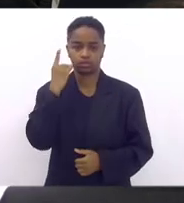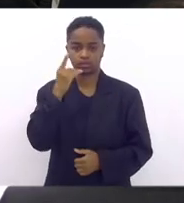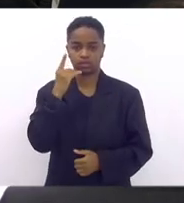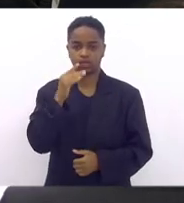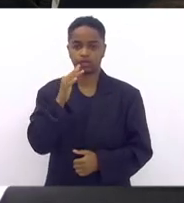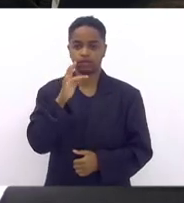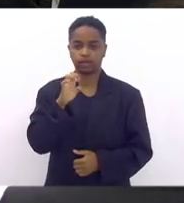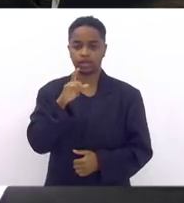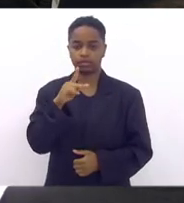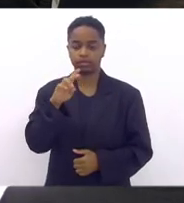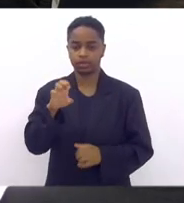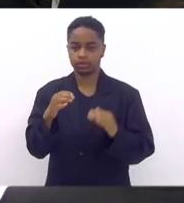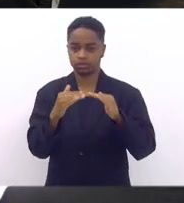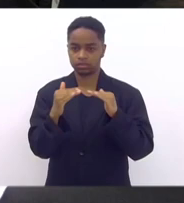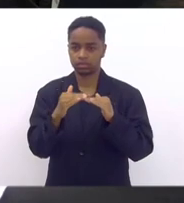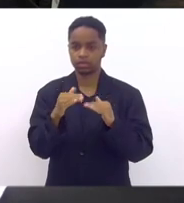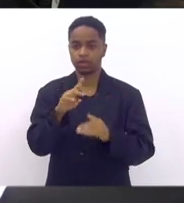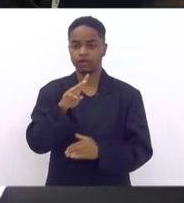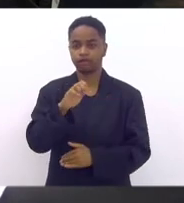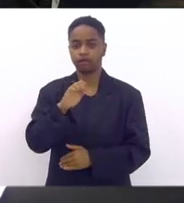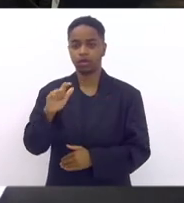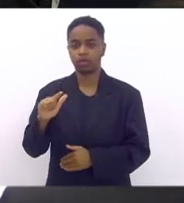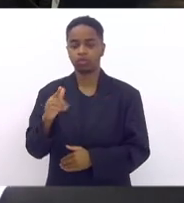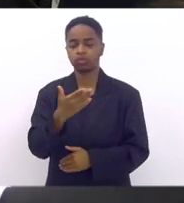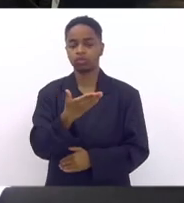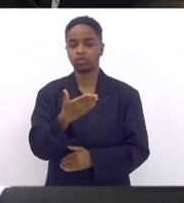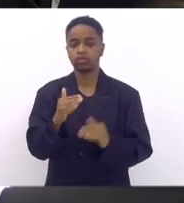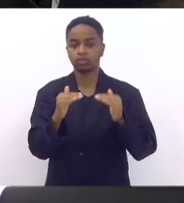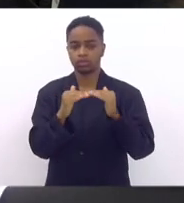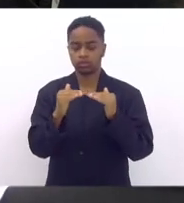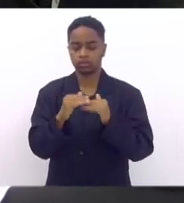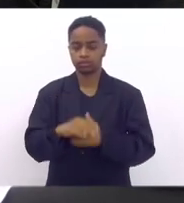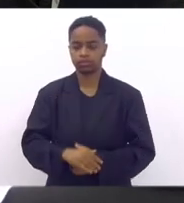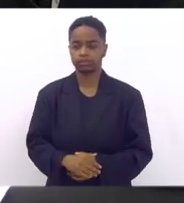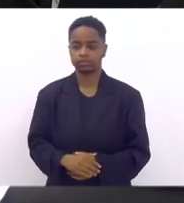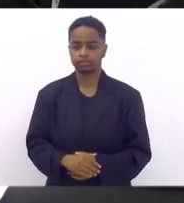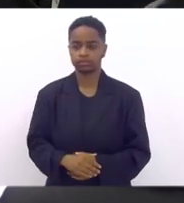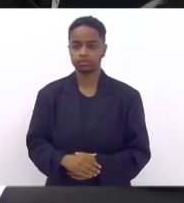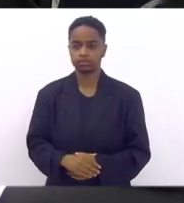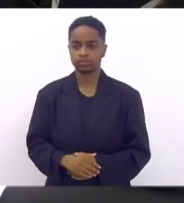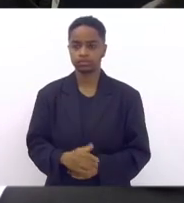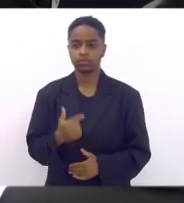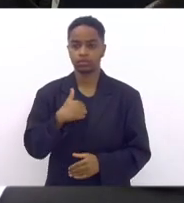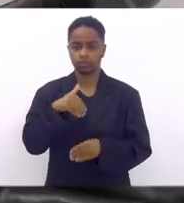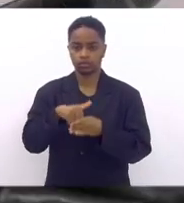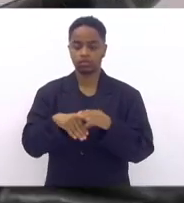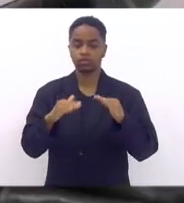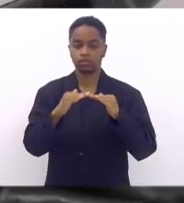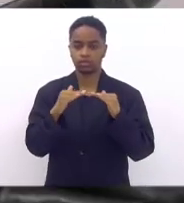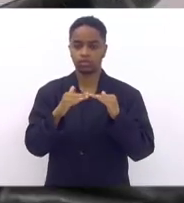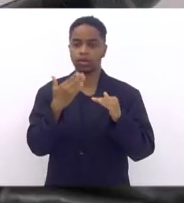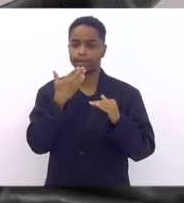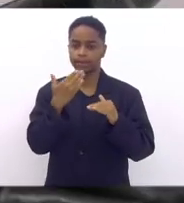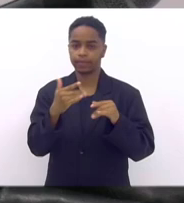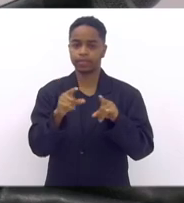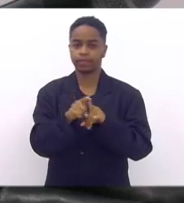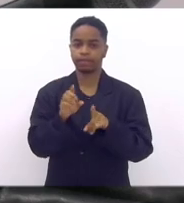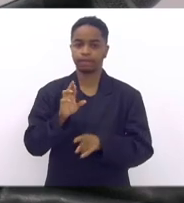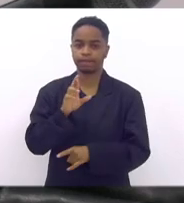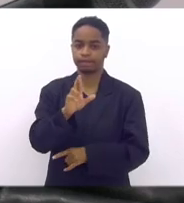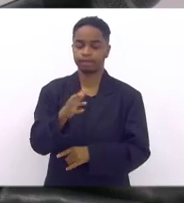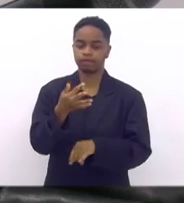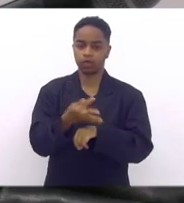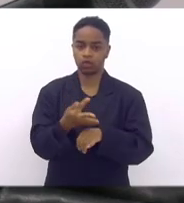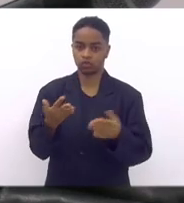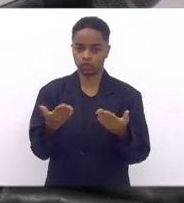Felipe Neto favorável Presidente como voto Deputado valcea favorável Eu voto favorável solicitando que o representante que não teve